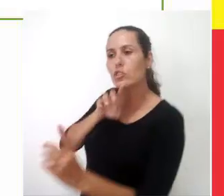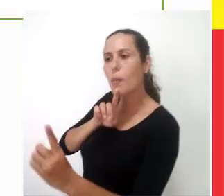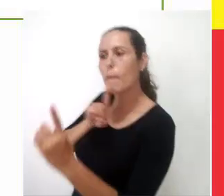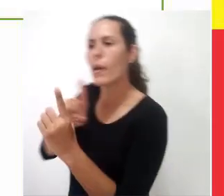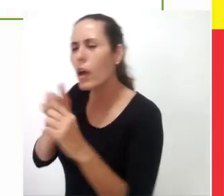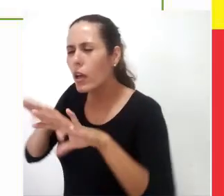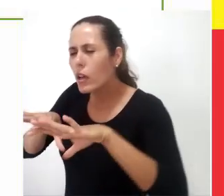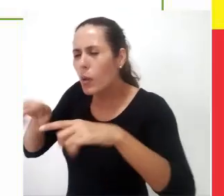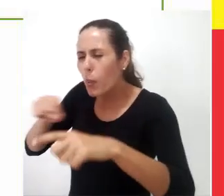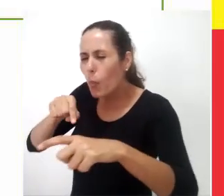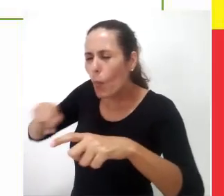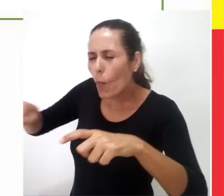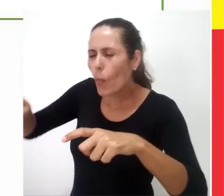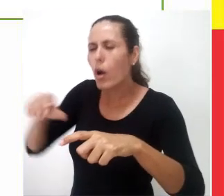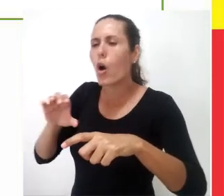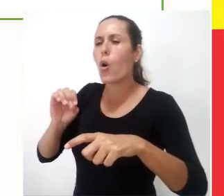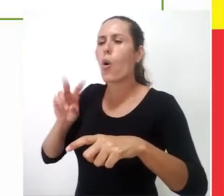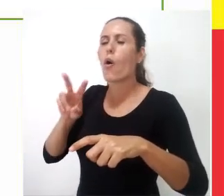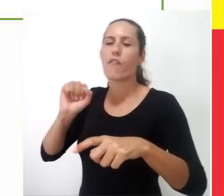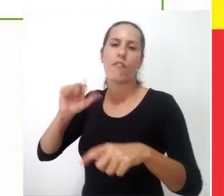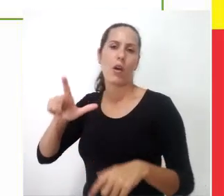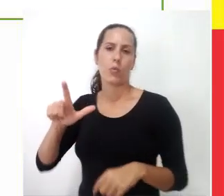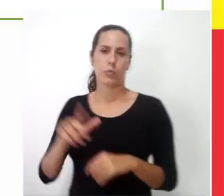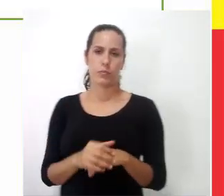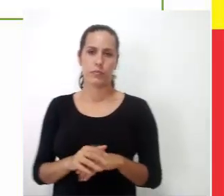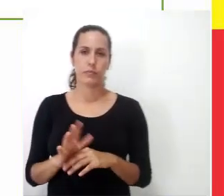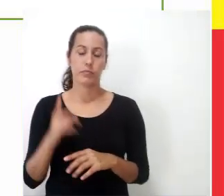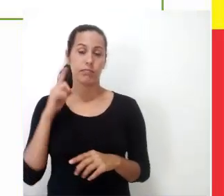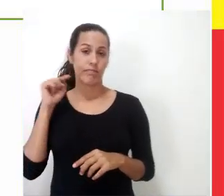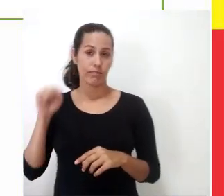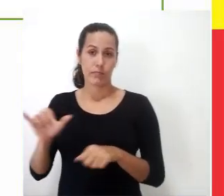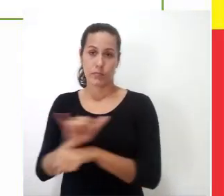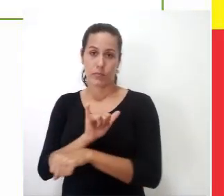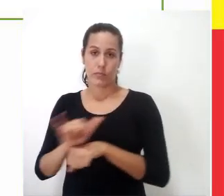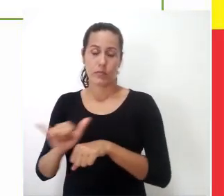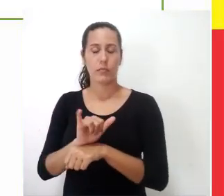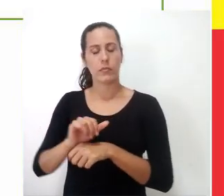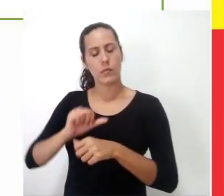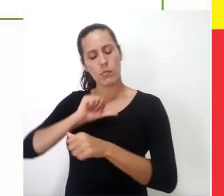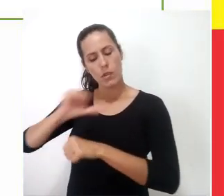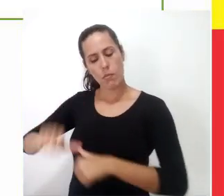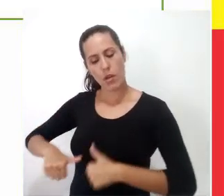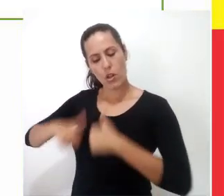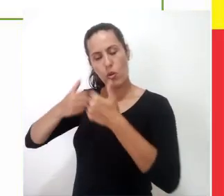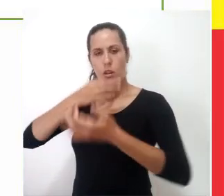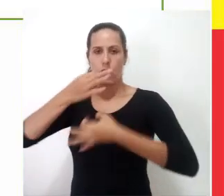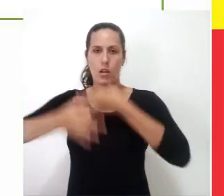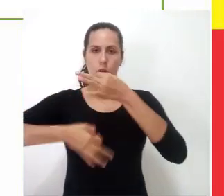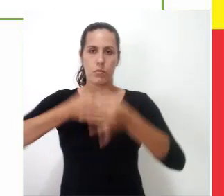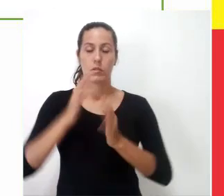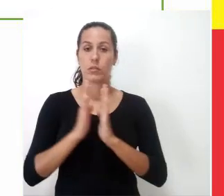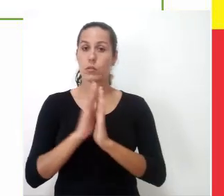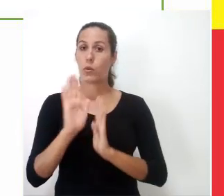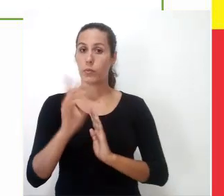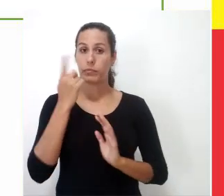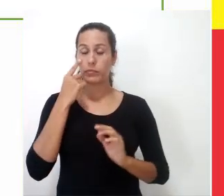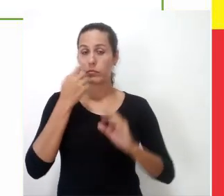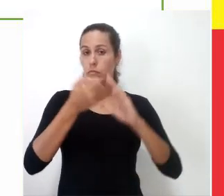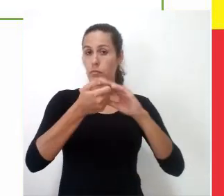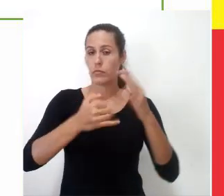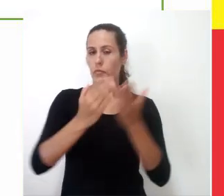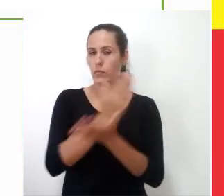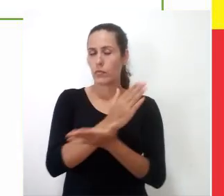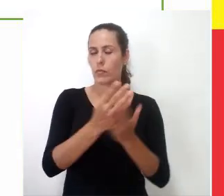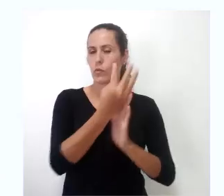contra-argumentação. Algumas estratégias persuasivas para melhorar sua argumentação. Gente, eu utilizei aqui